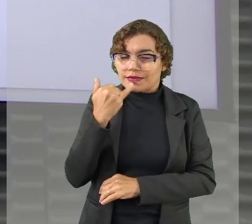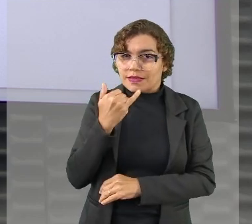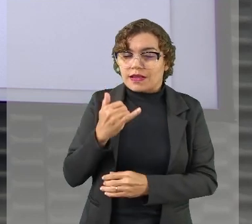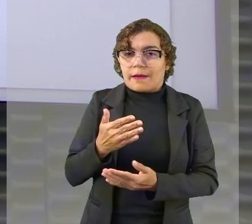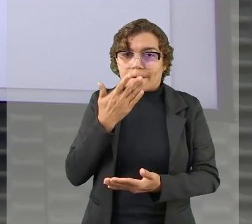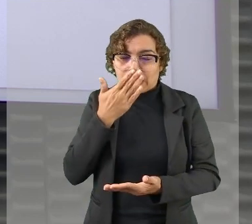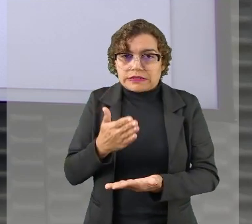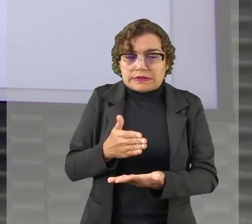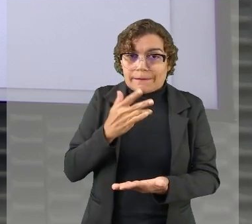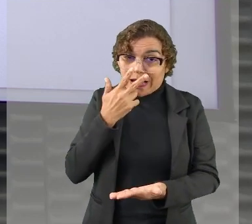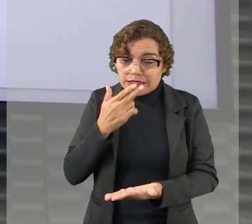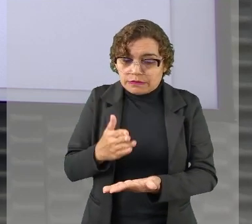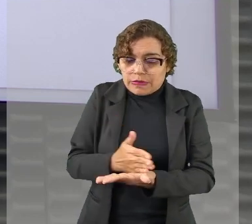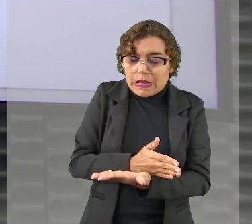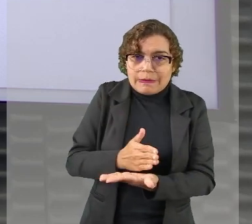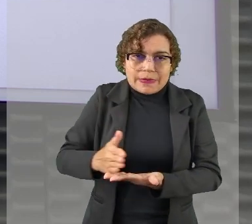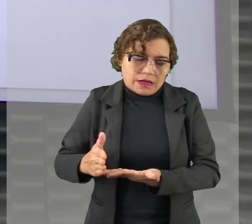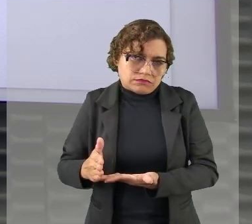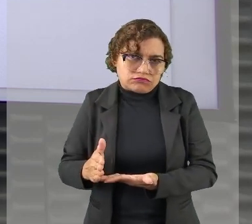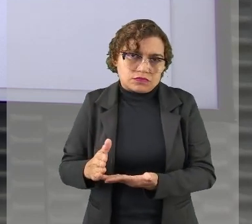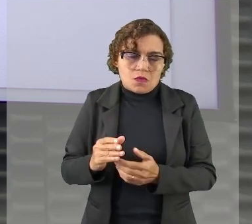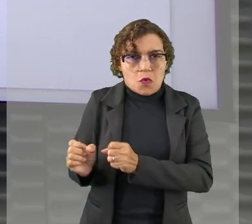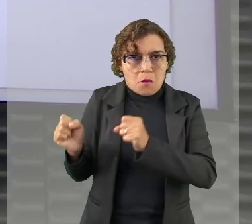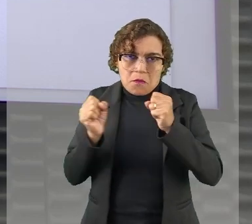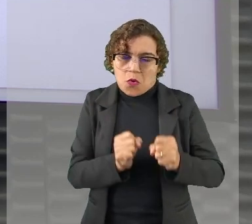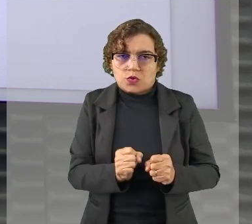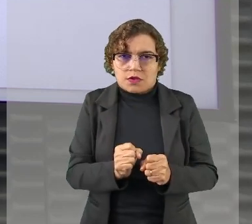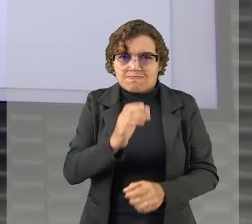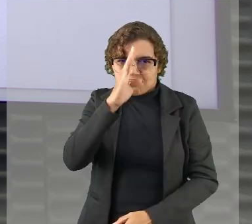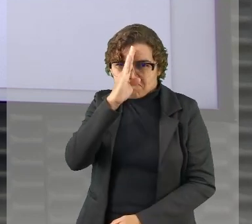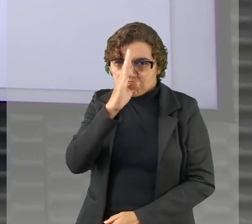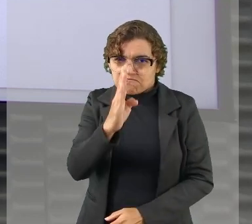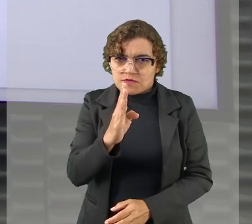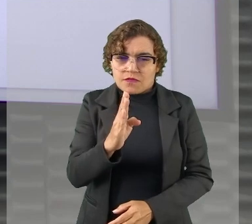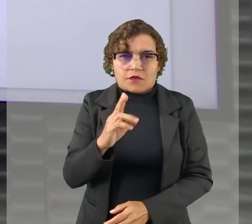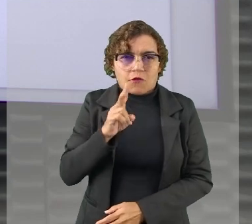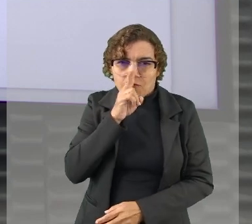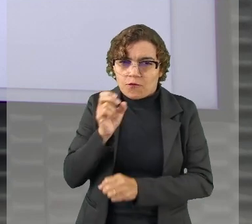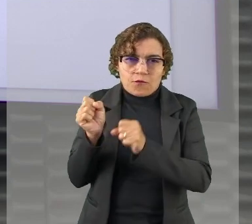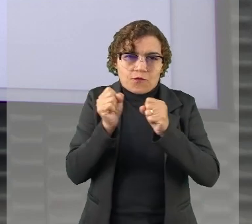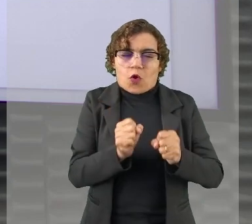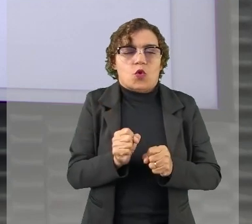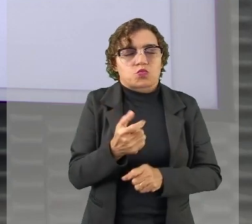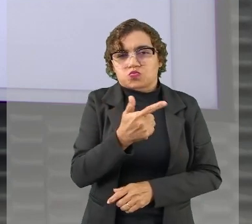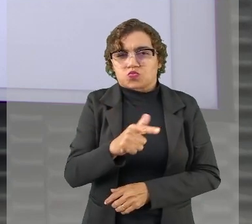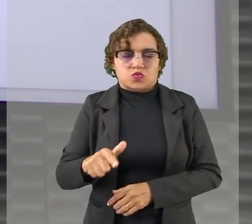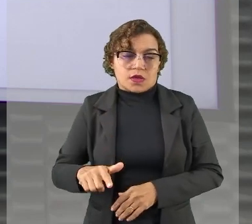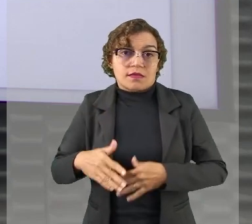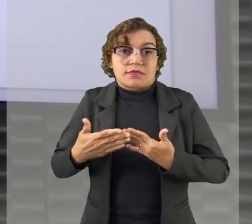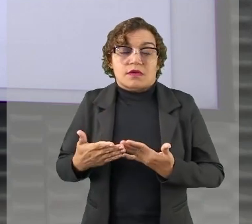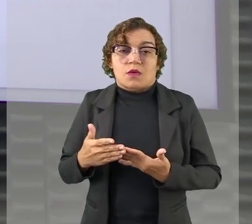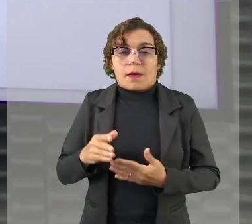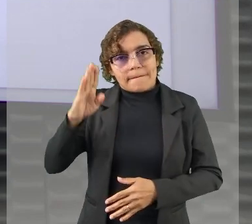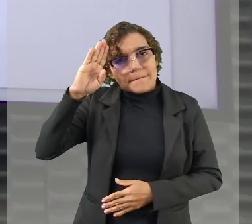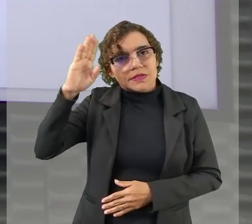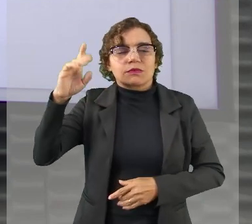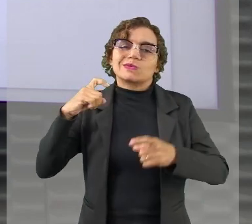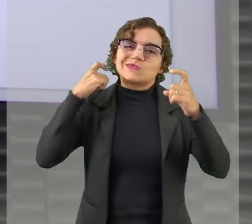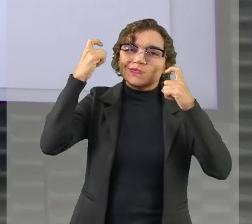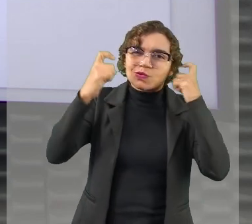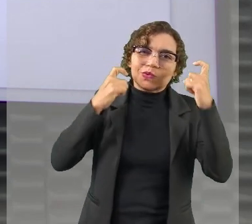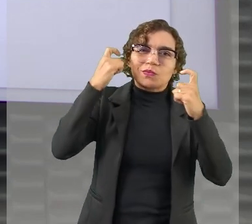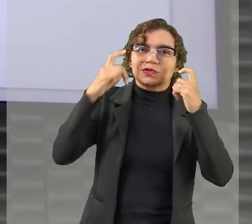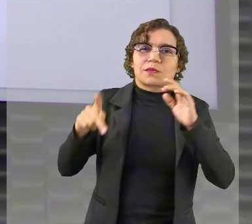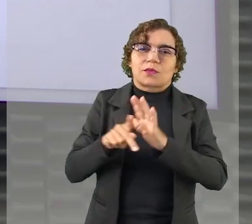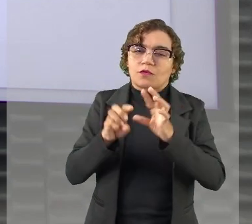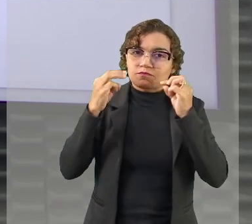fragmentada. Não existia um poder central, um poder forte, e essa vai ser uma das principais preocupações